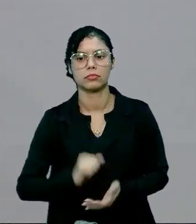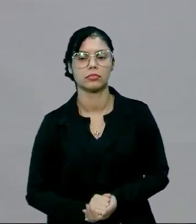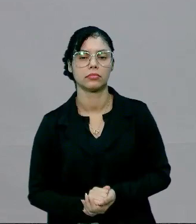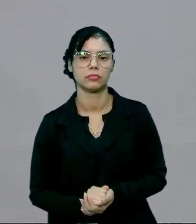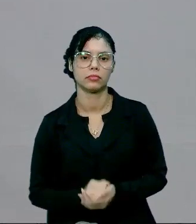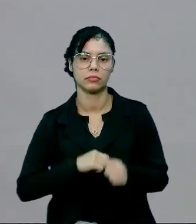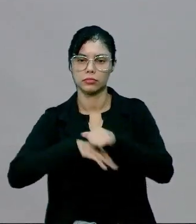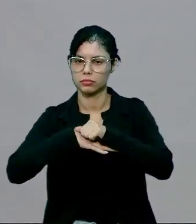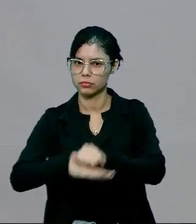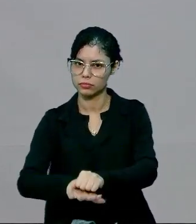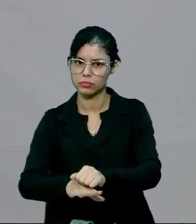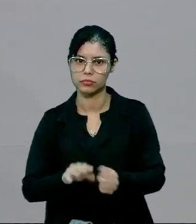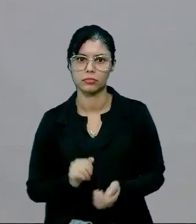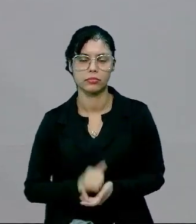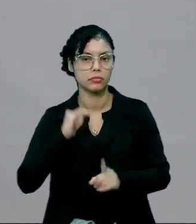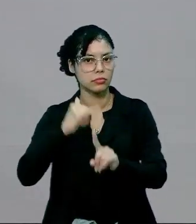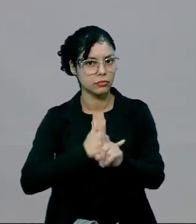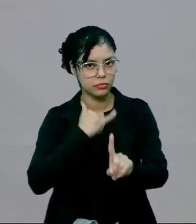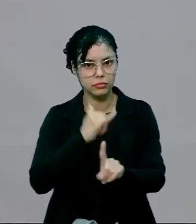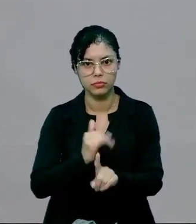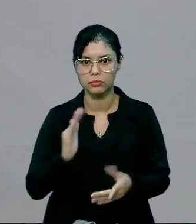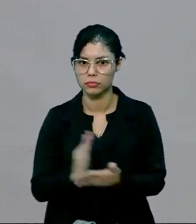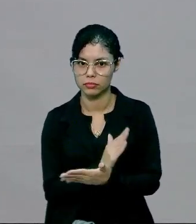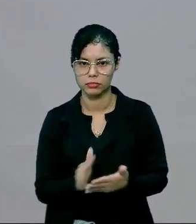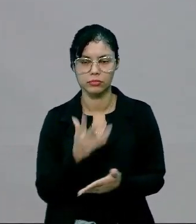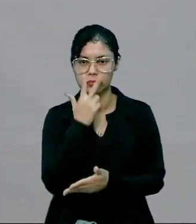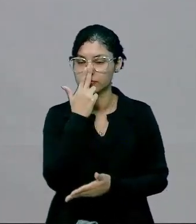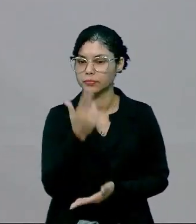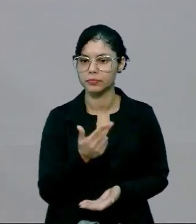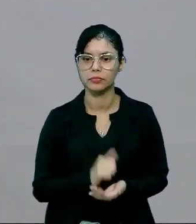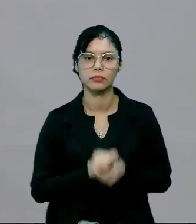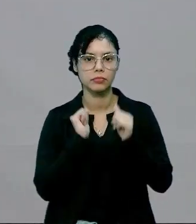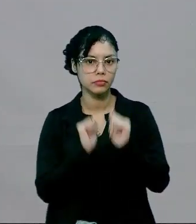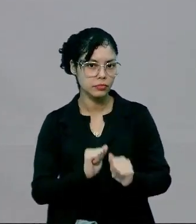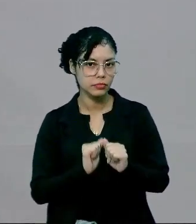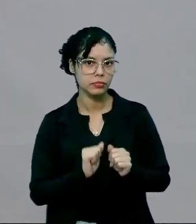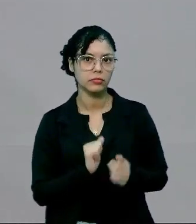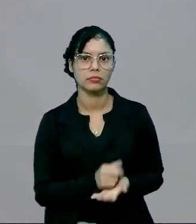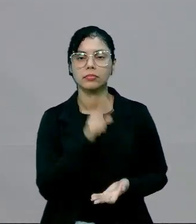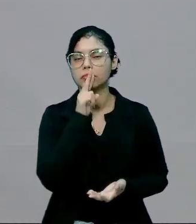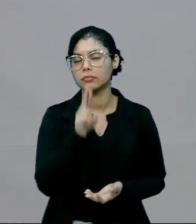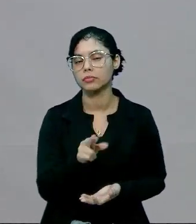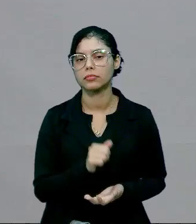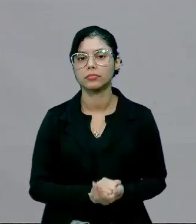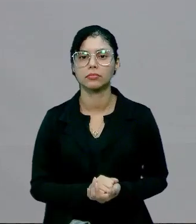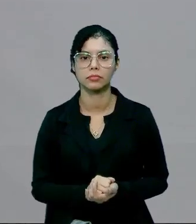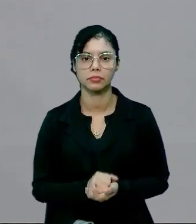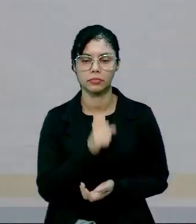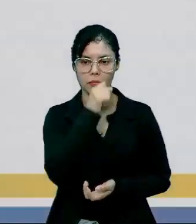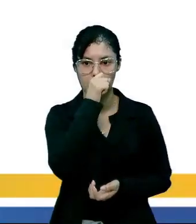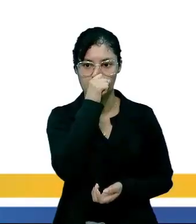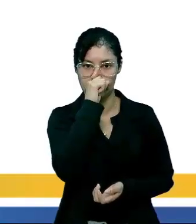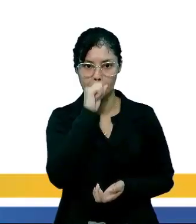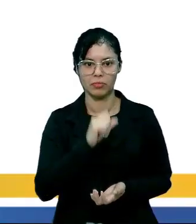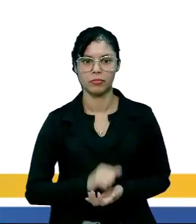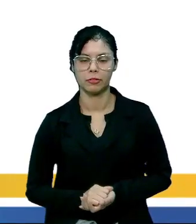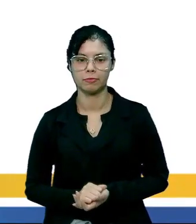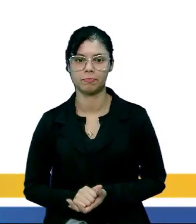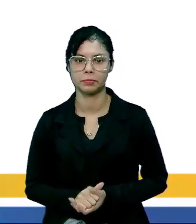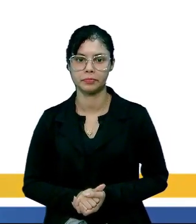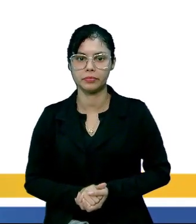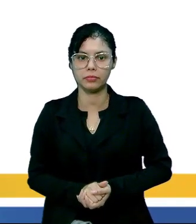racismo, praticou algum bullying ou algo semelhante, você pode responder por isso, ok? Vamos